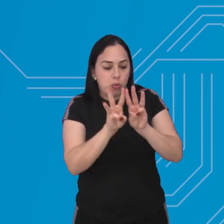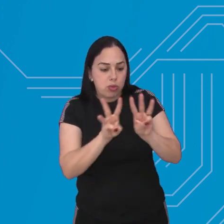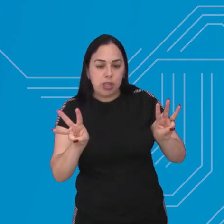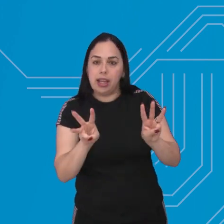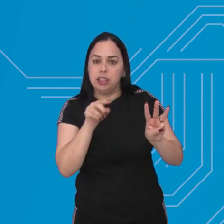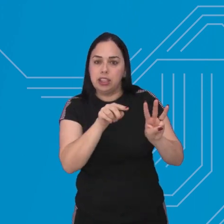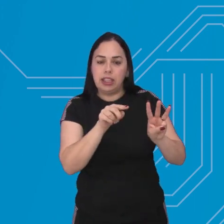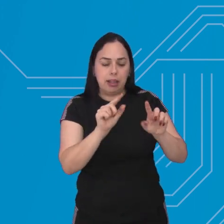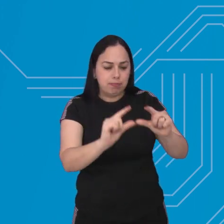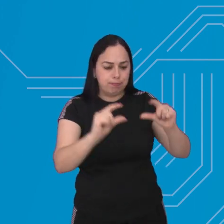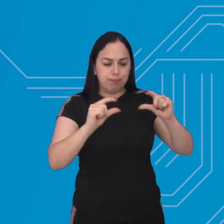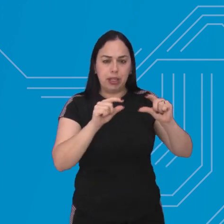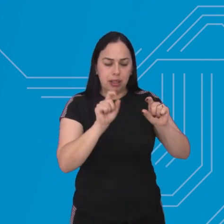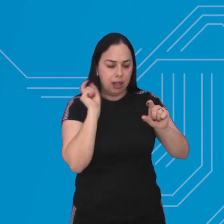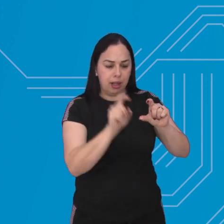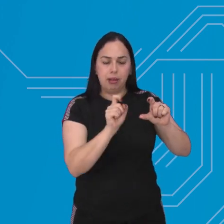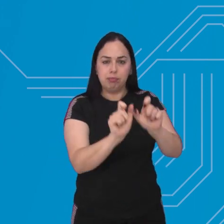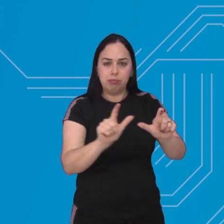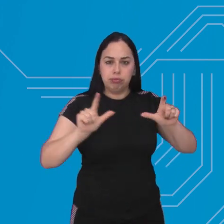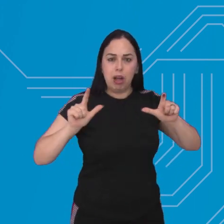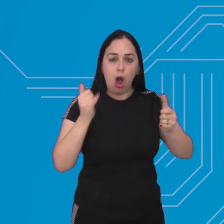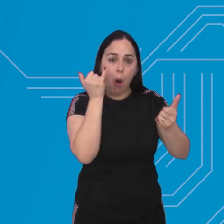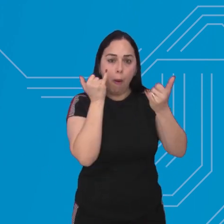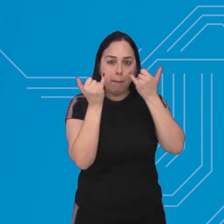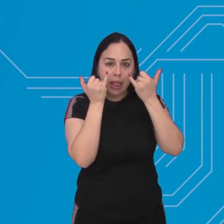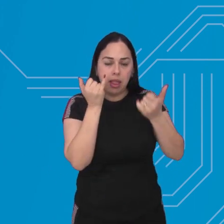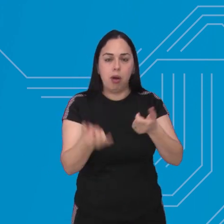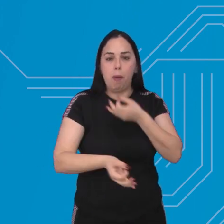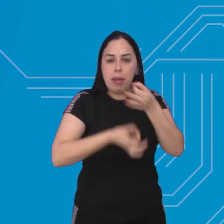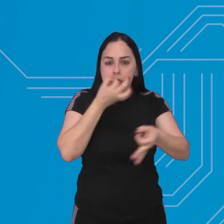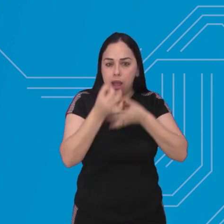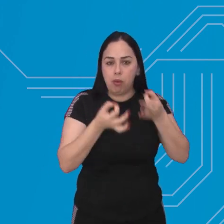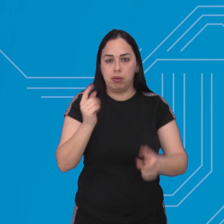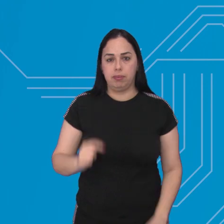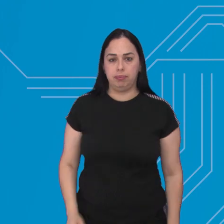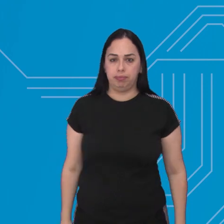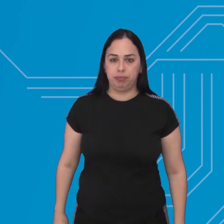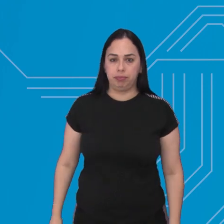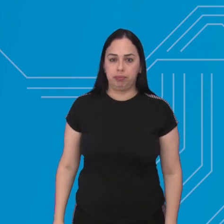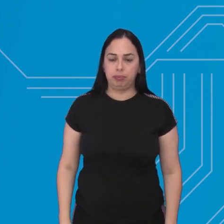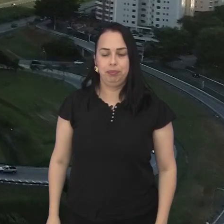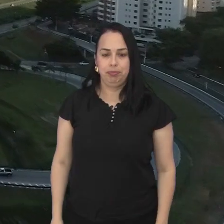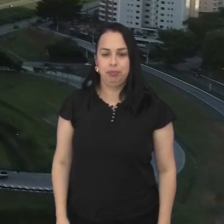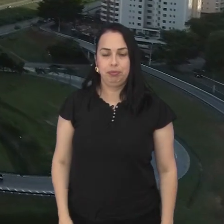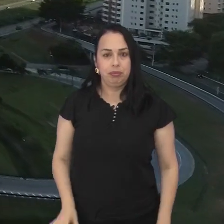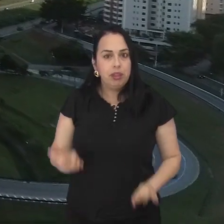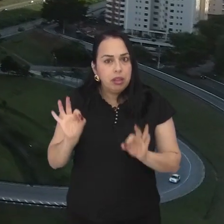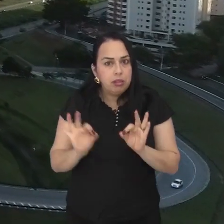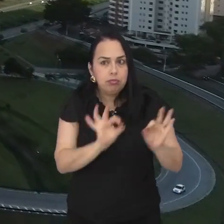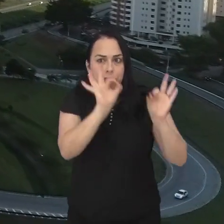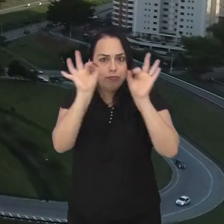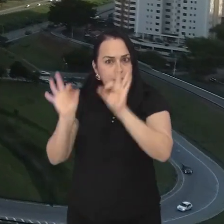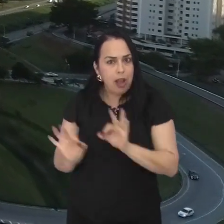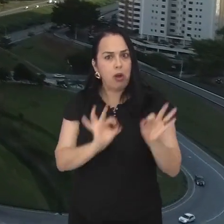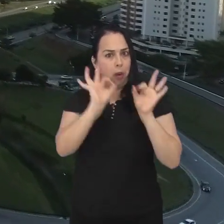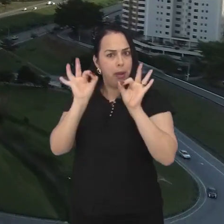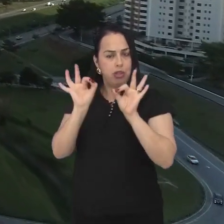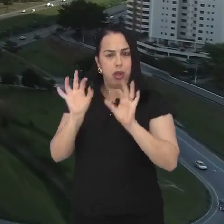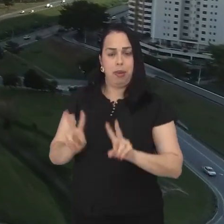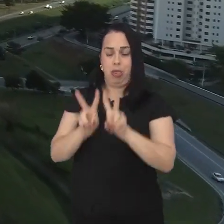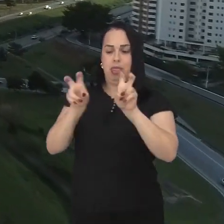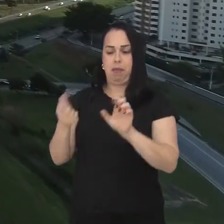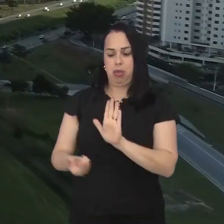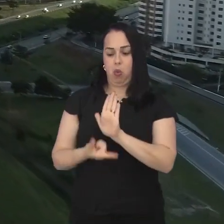site sobre o assunto e lá tem uma área só para colher sugestões da população. Dá só uma olhada. Quer acompanhar as discussões sobre